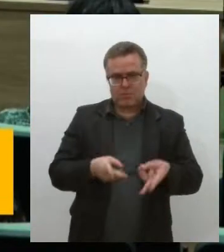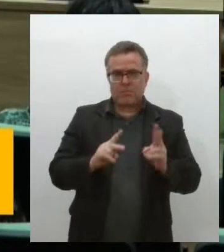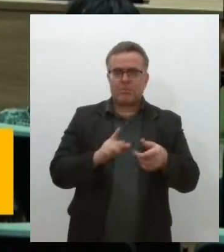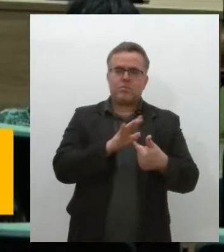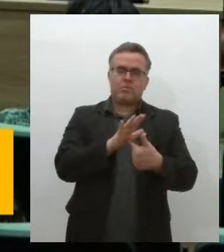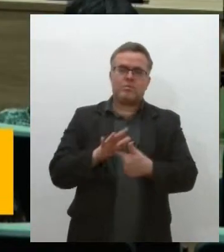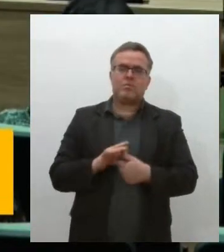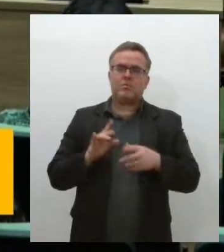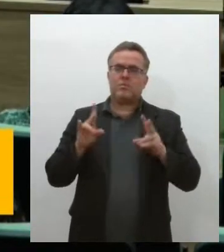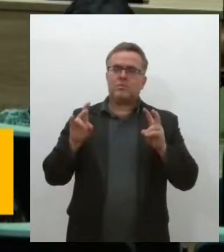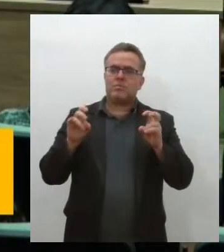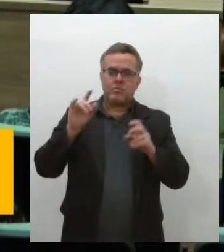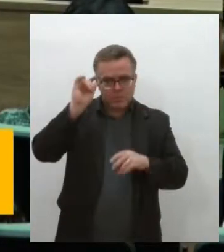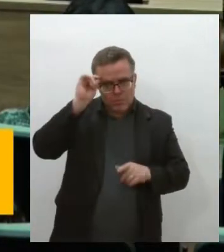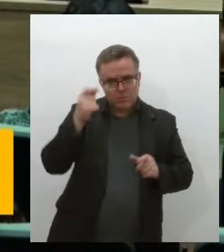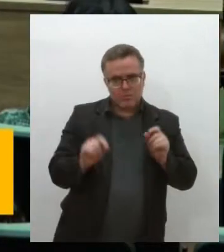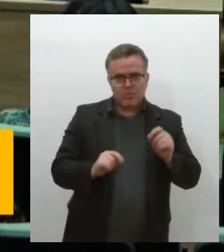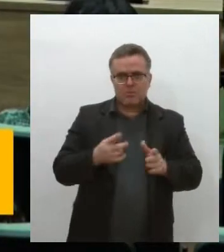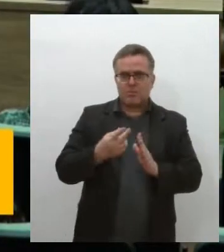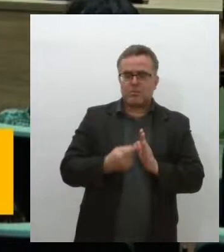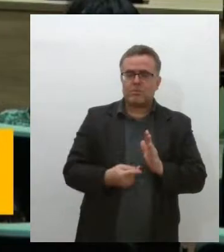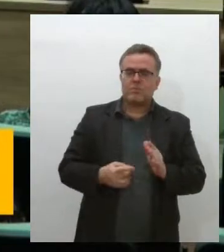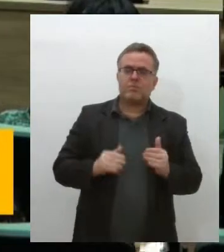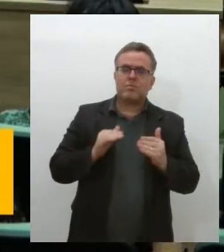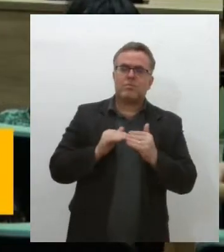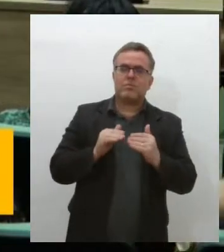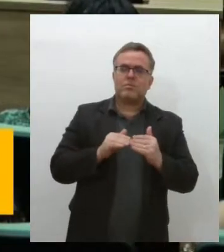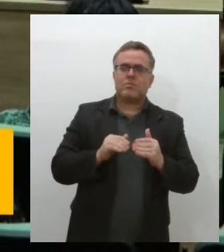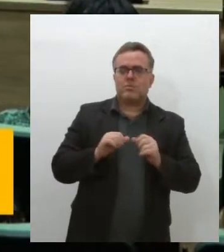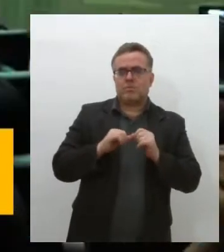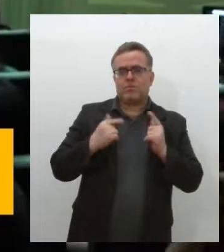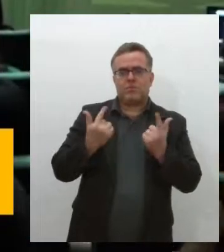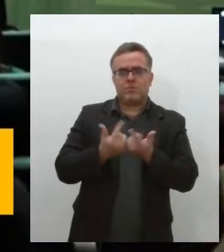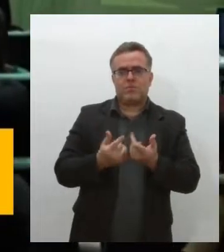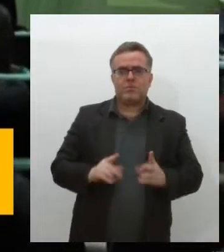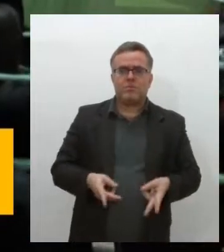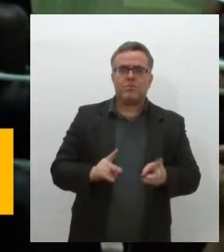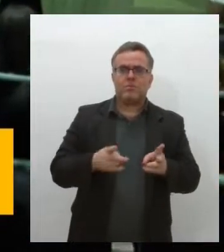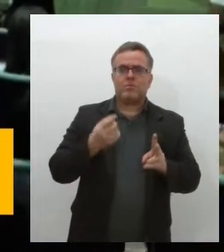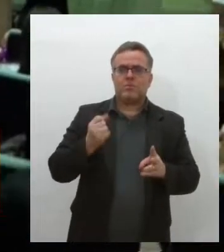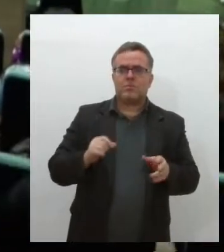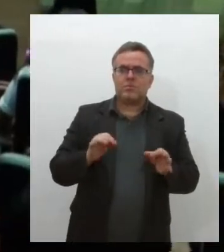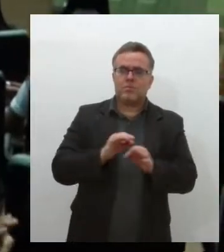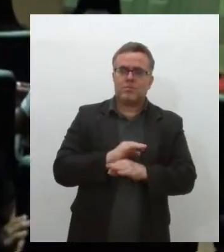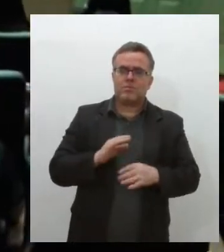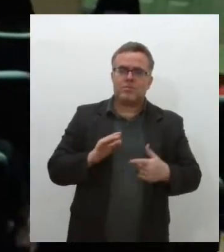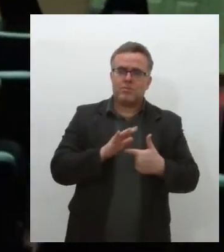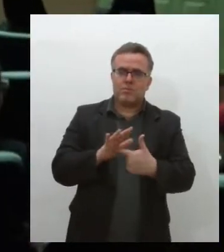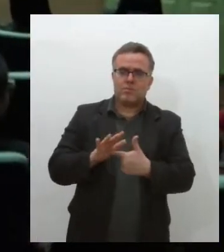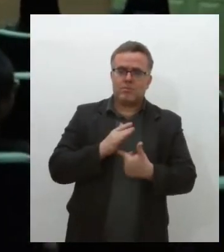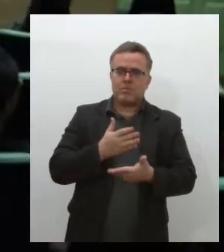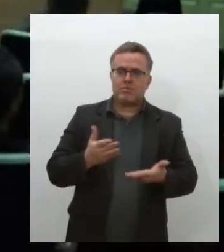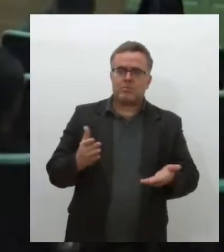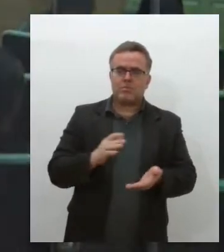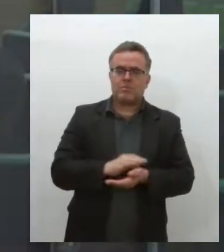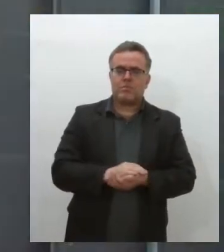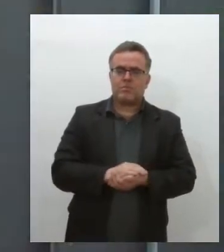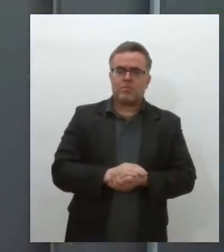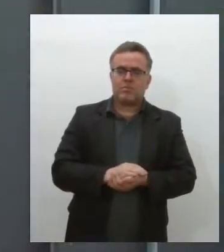dos negros. O projeto é desenvolvido pela Assembleia Legislativa de Sergipe através da Escola do Legislativo.